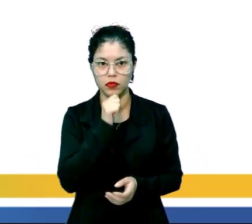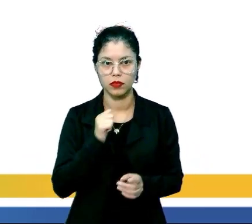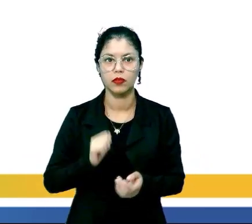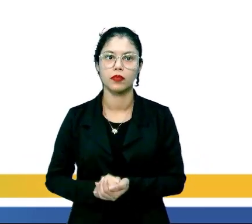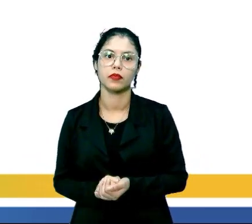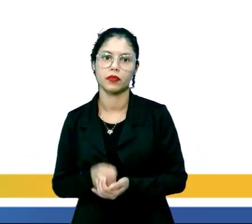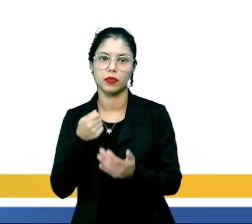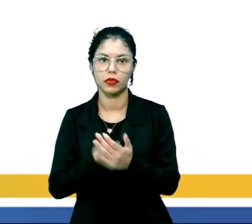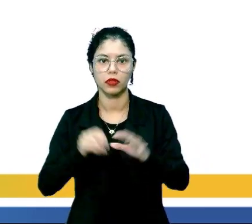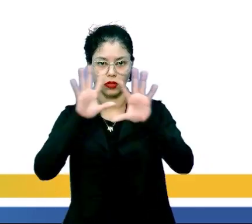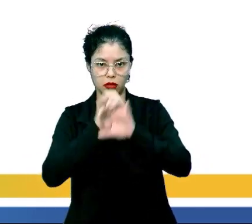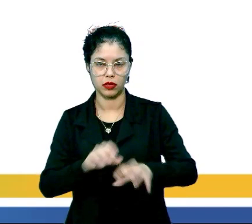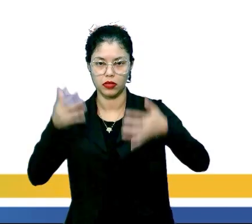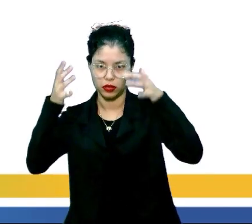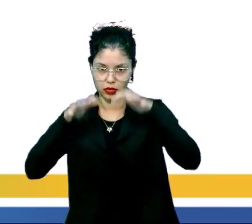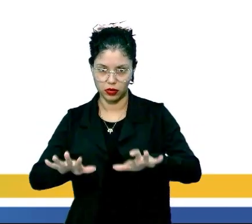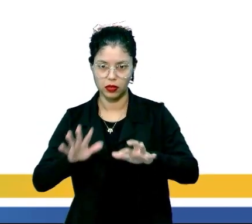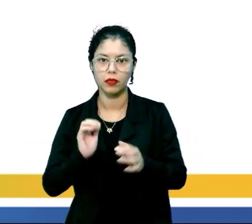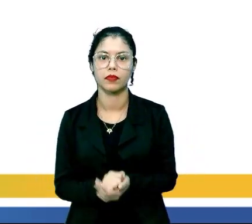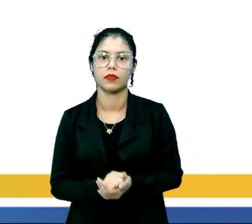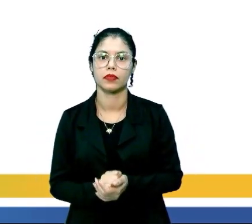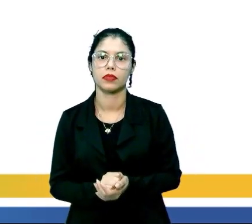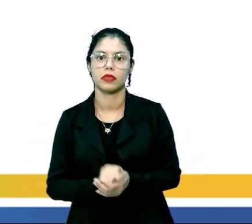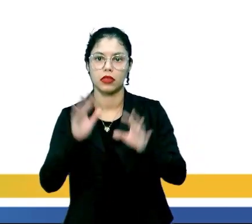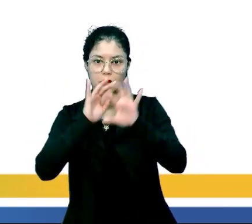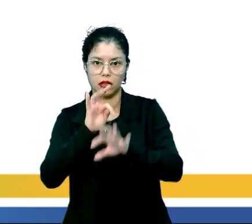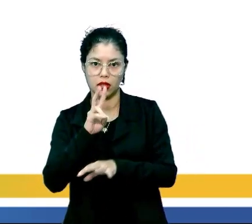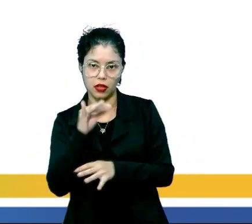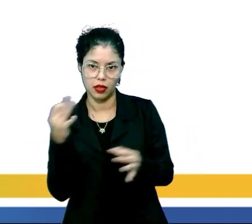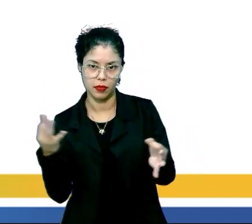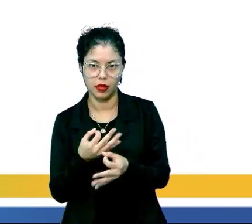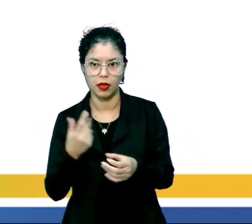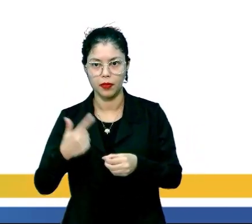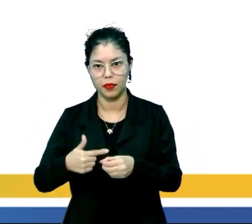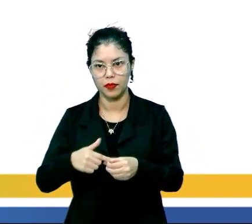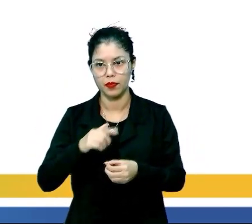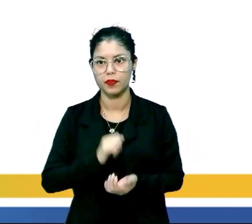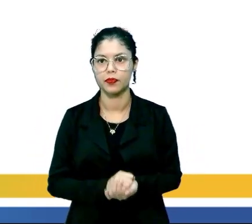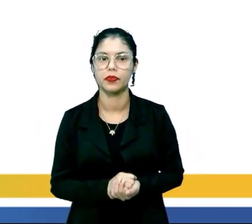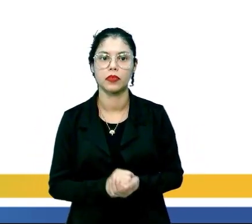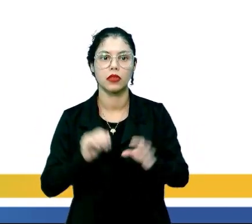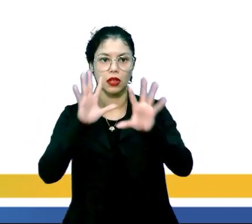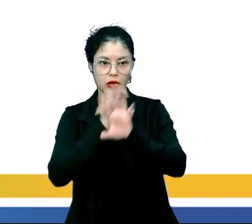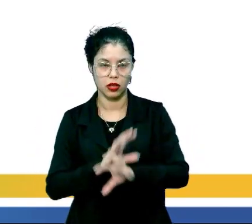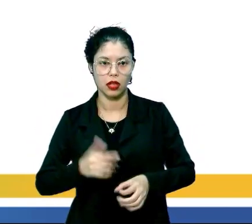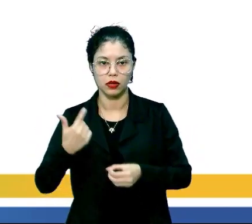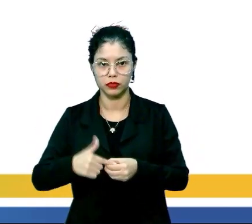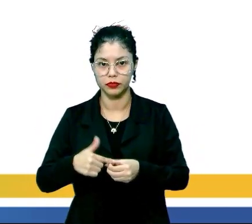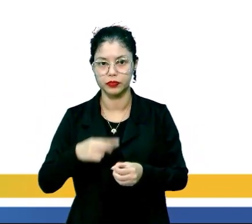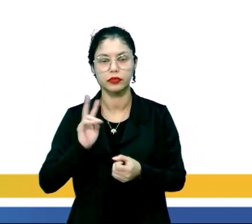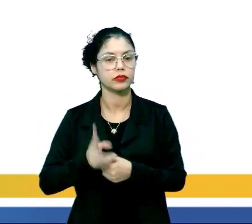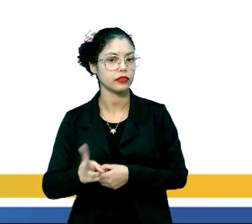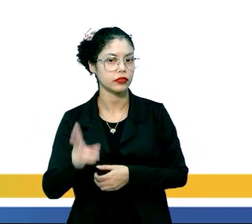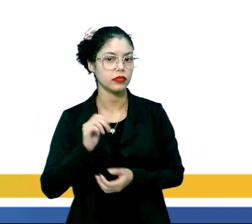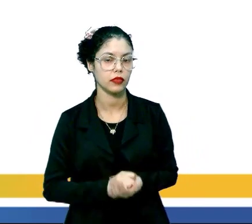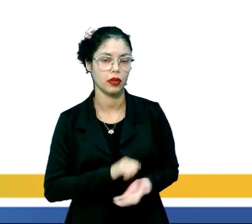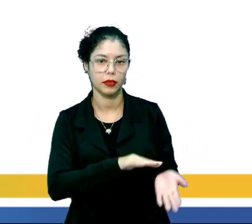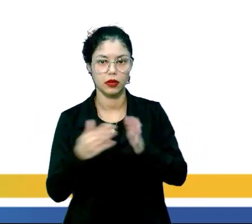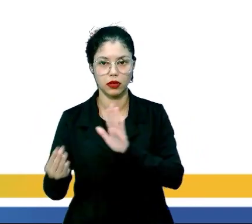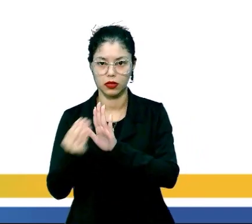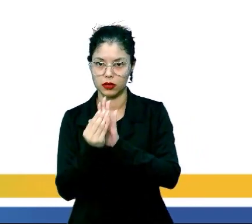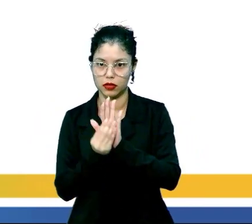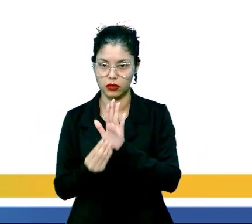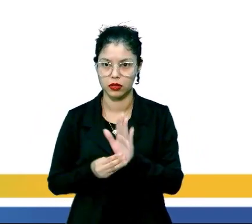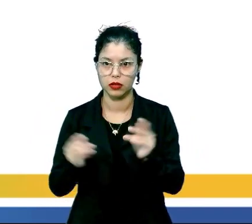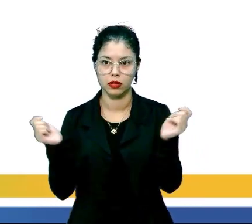octano sejam representantes do gás natural, do gás com efeito de petróleo, que é o gás de cozinha, e da gasolina, respectivamente,